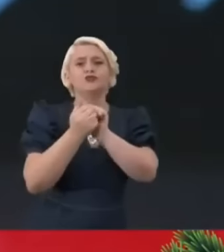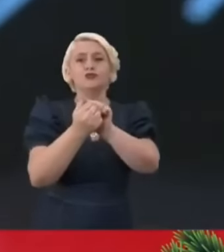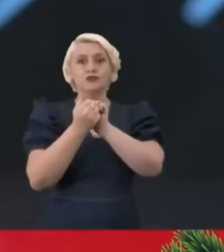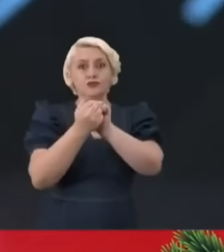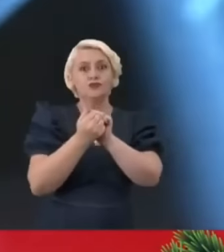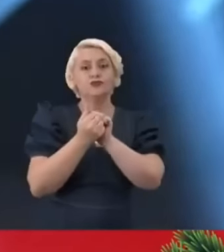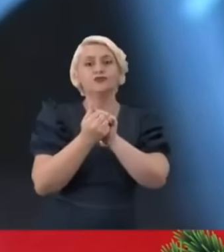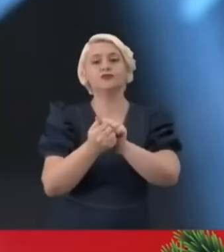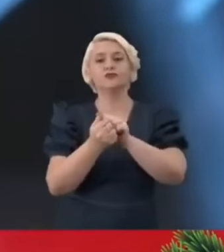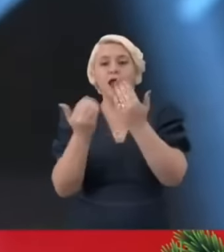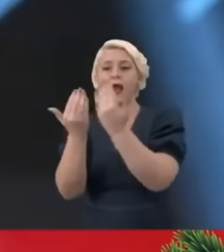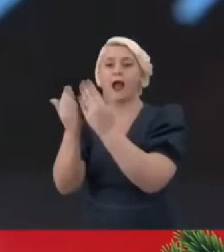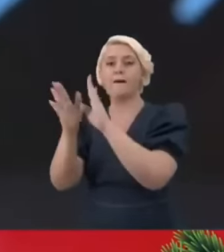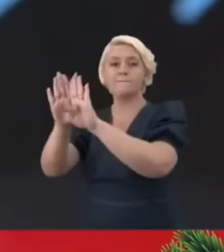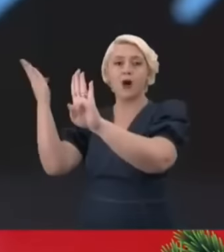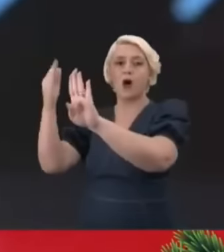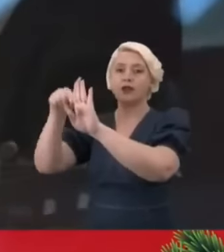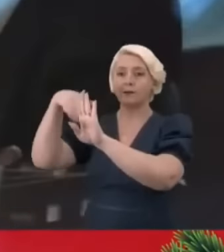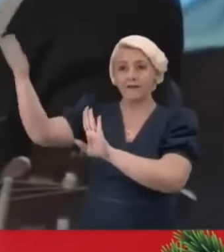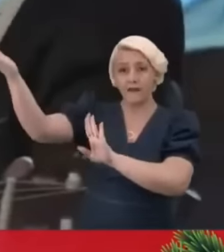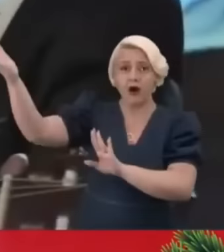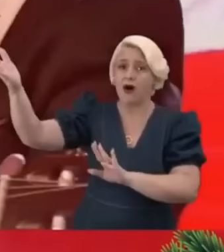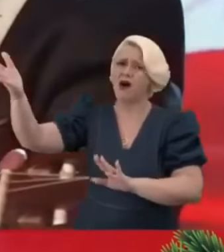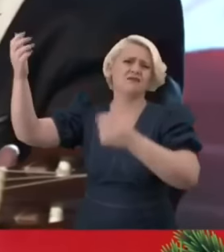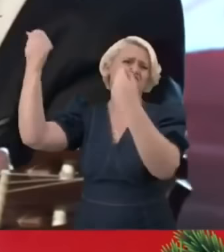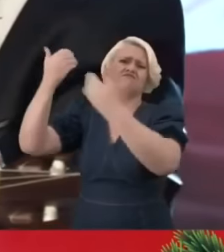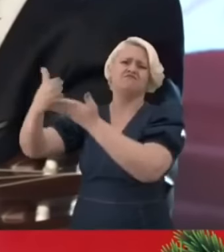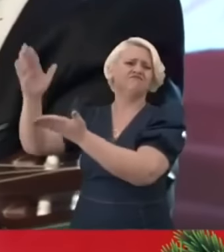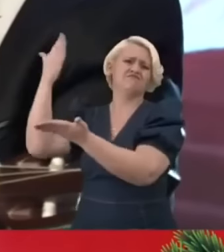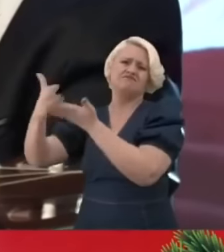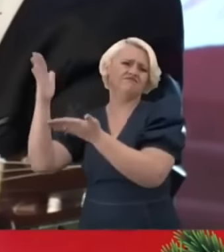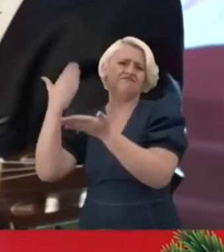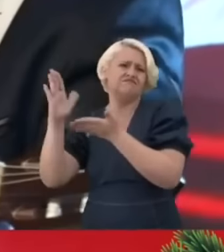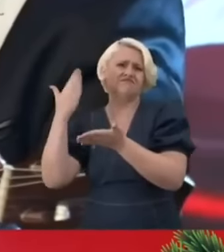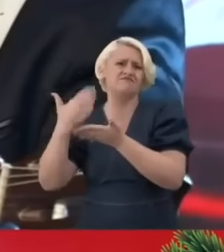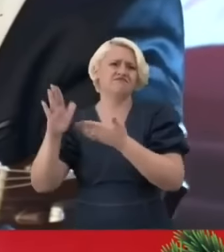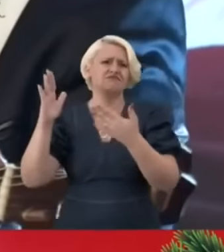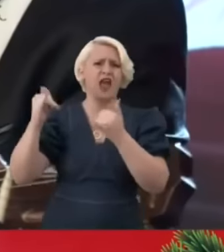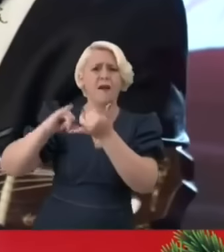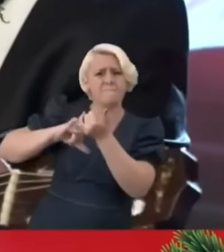Da porta pra fora, pouco importa se a gente é amante.